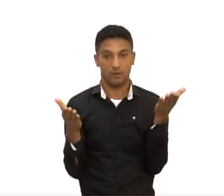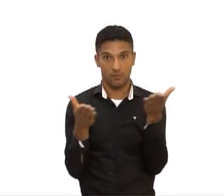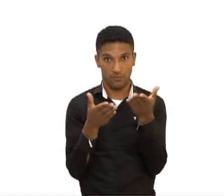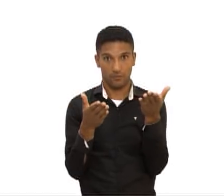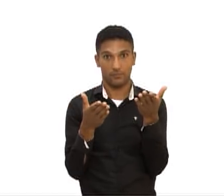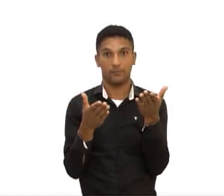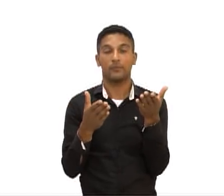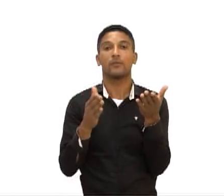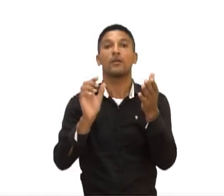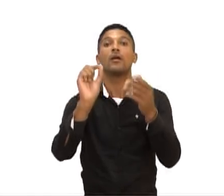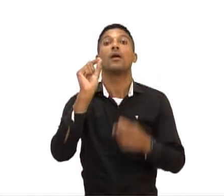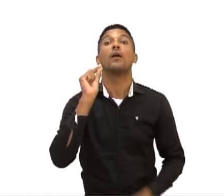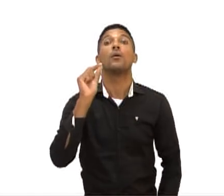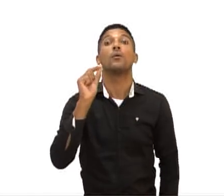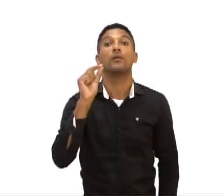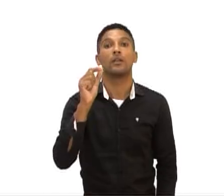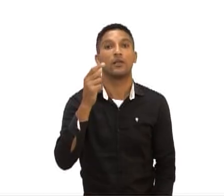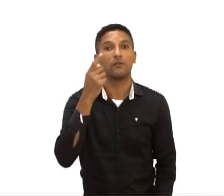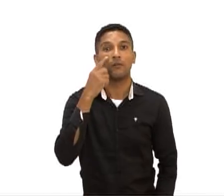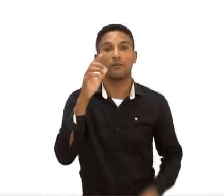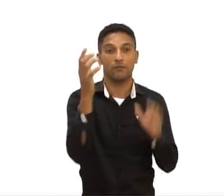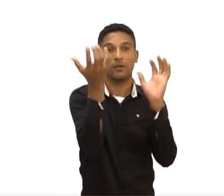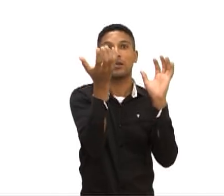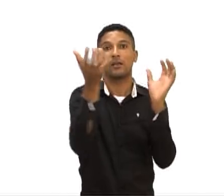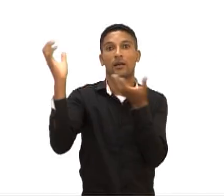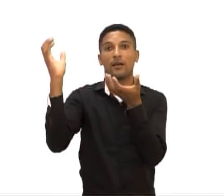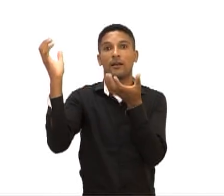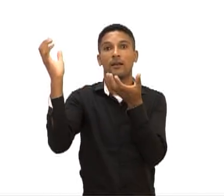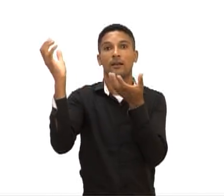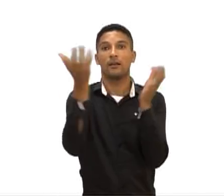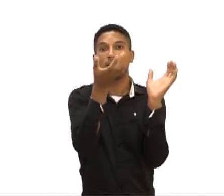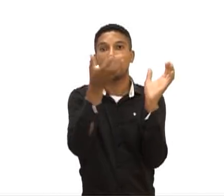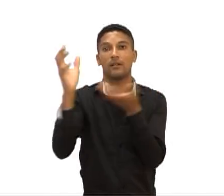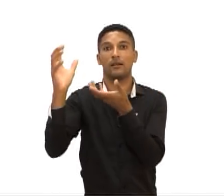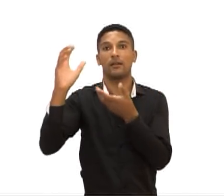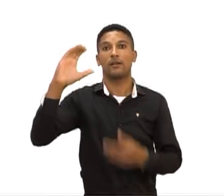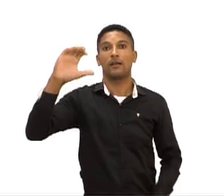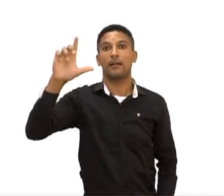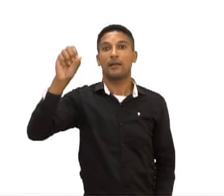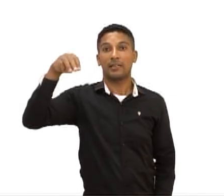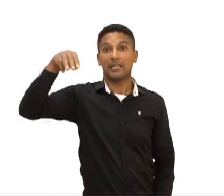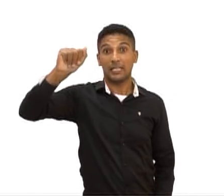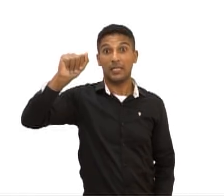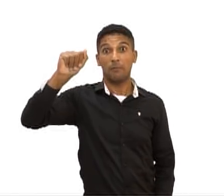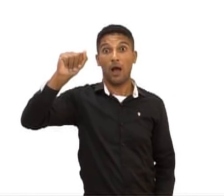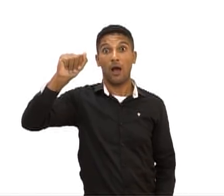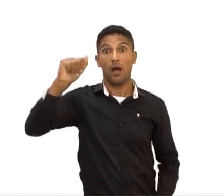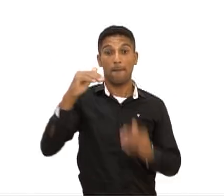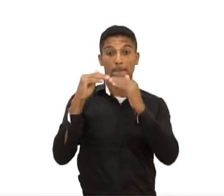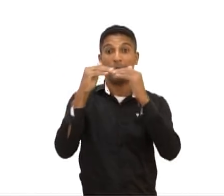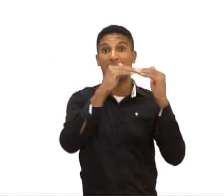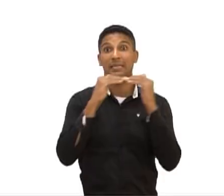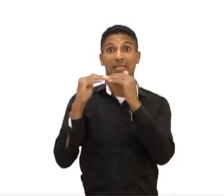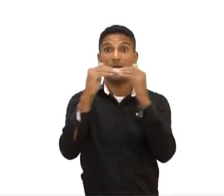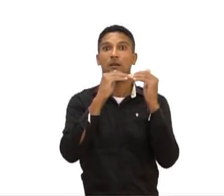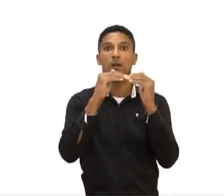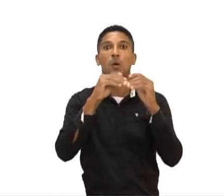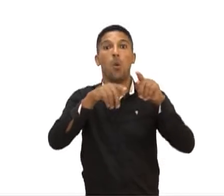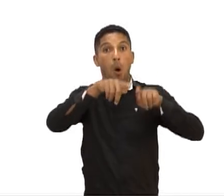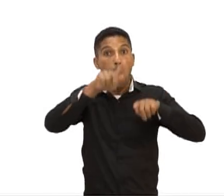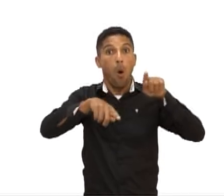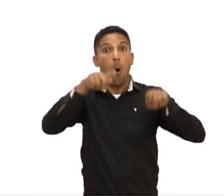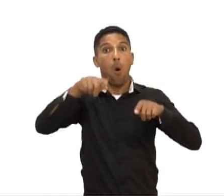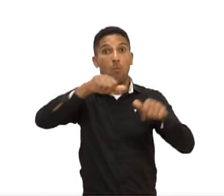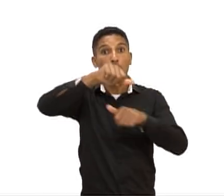é relacionar as alterações de padrões climáticos ao longo do ano ao comportamento da vegetação, entender